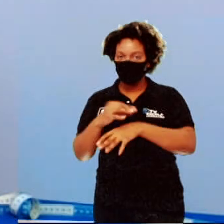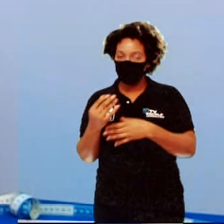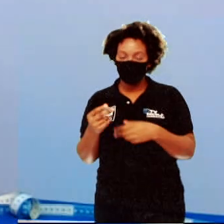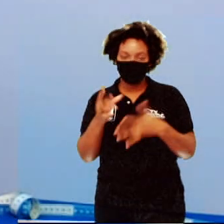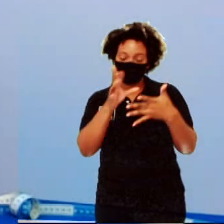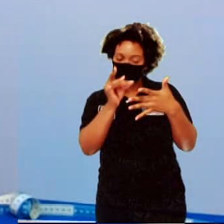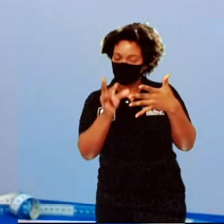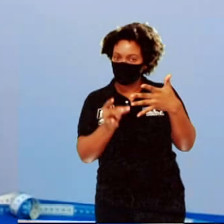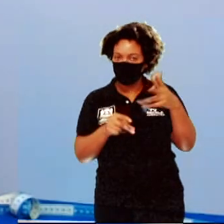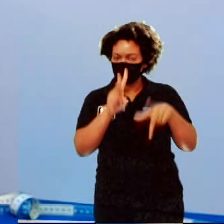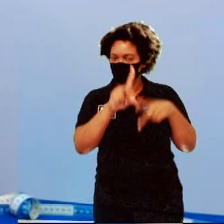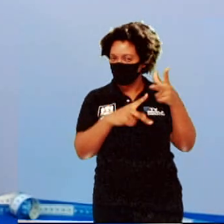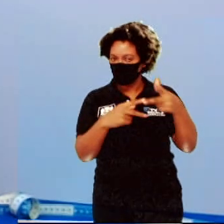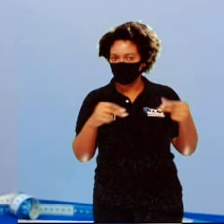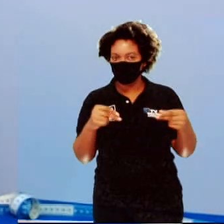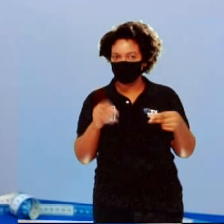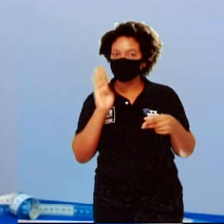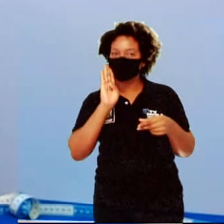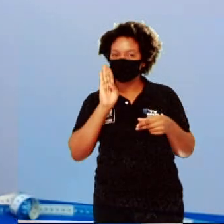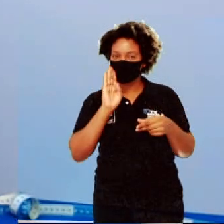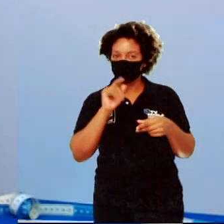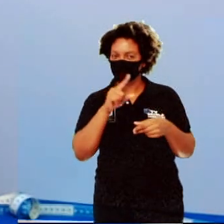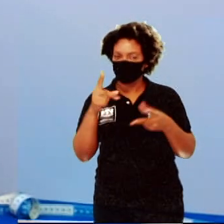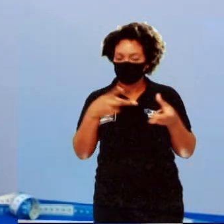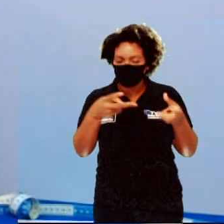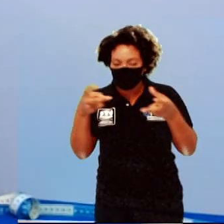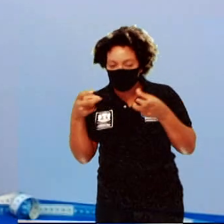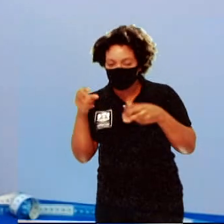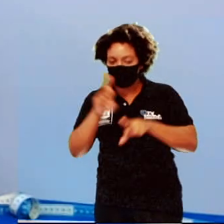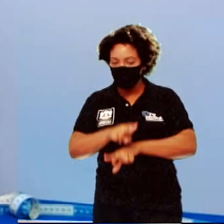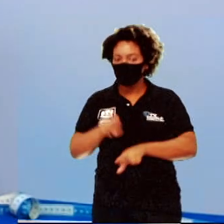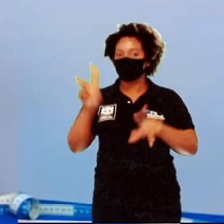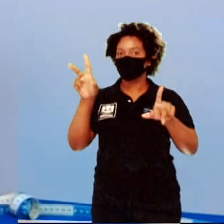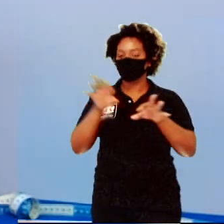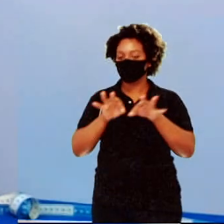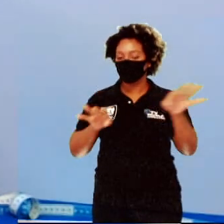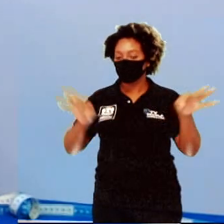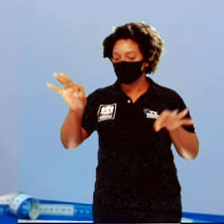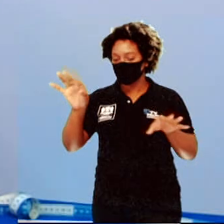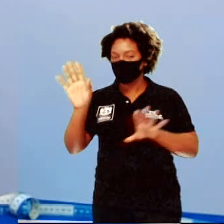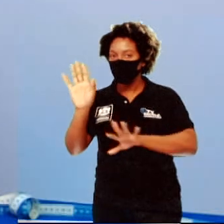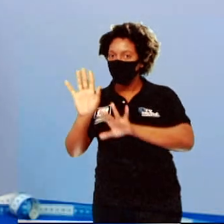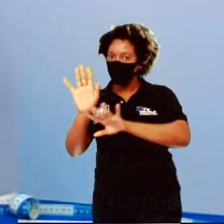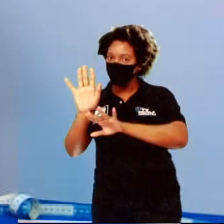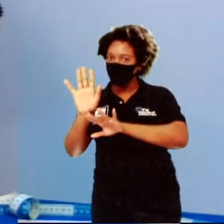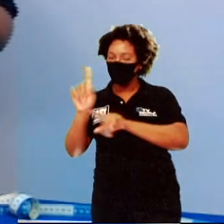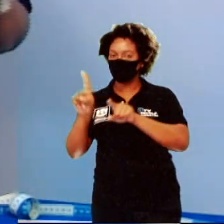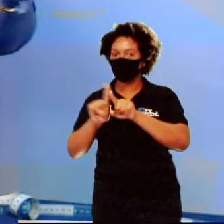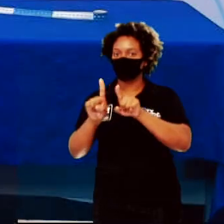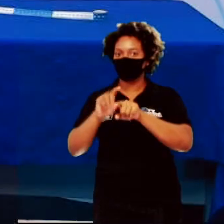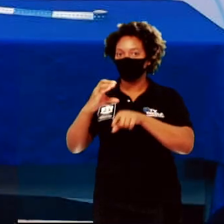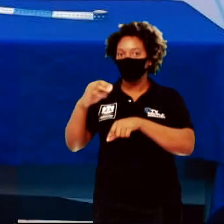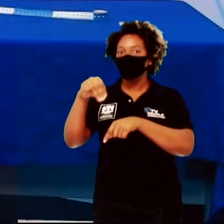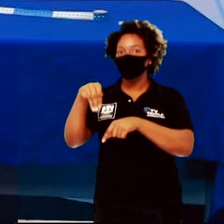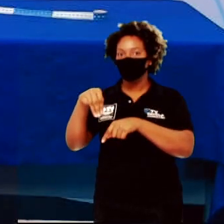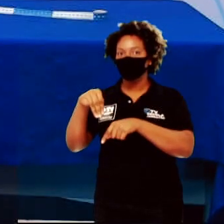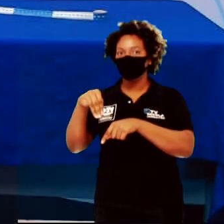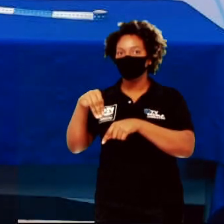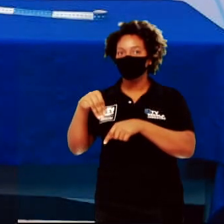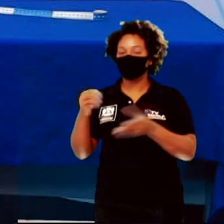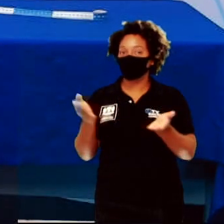ser muito legal. E aí você vai ver a diferença da medida em palmos e em centímetros. E assim